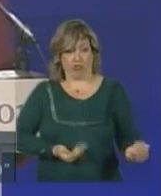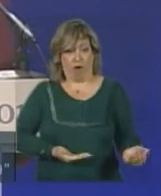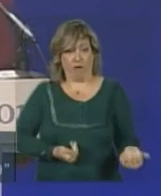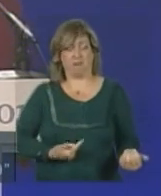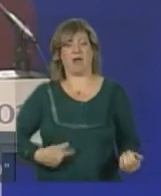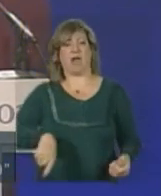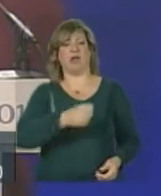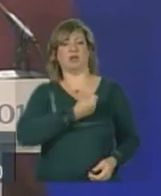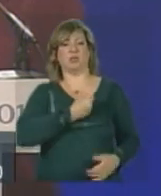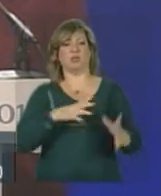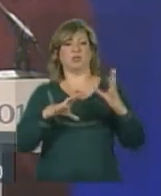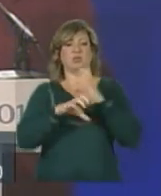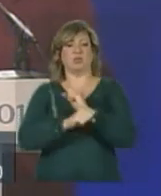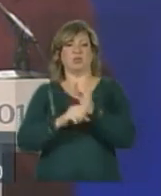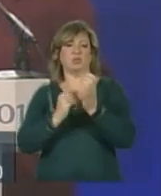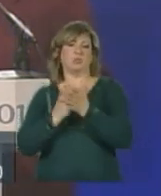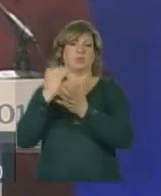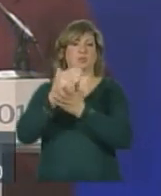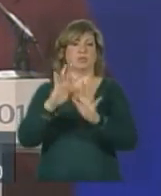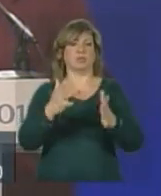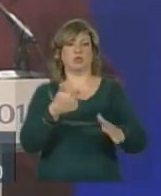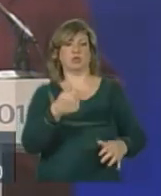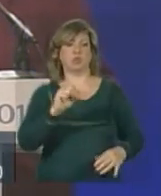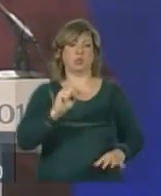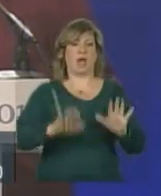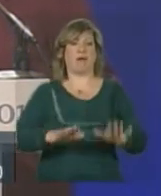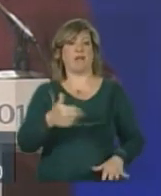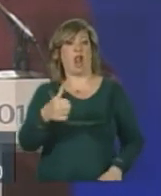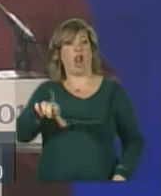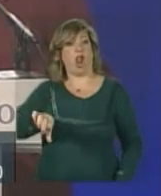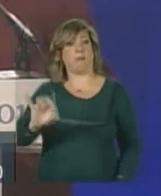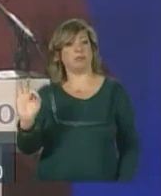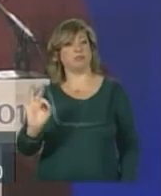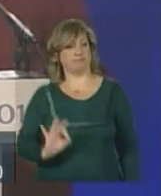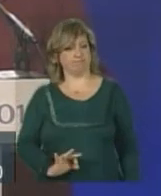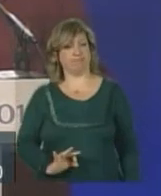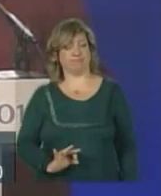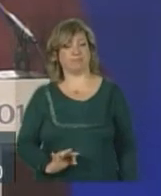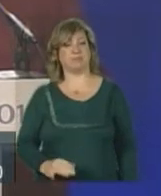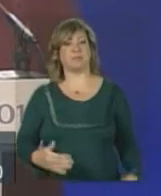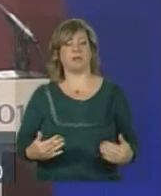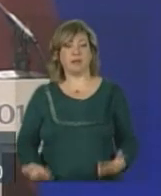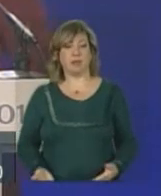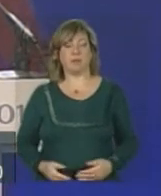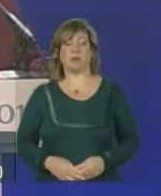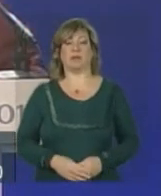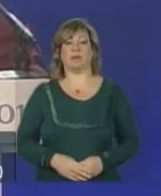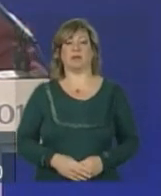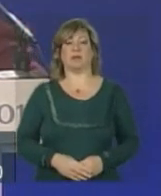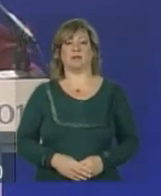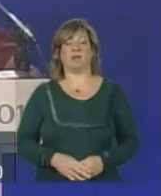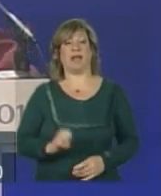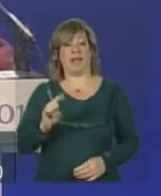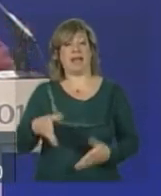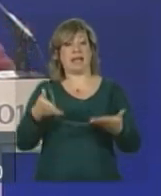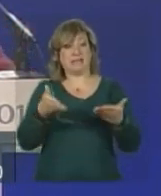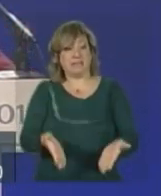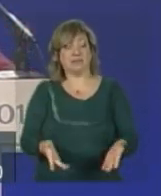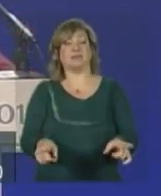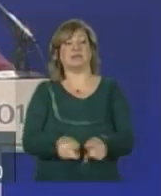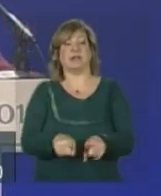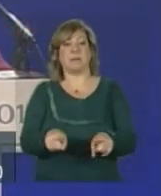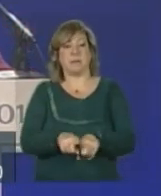a perto de 18, 19%. Sem sombra de dúvida, é isso que